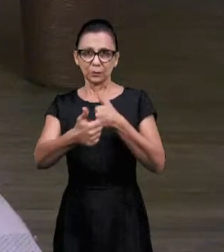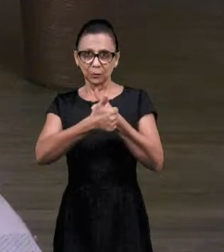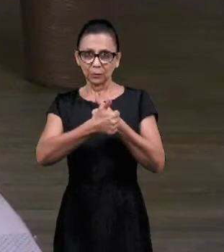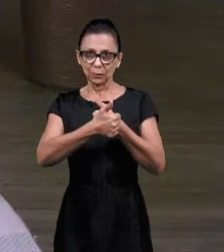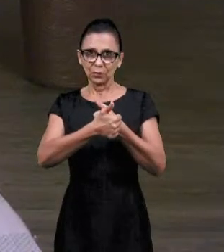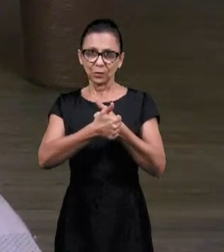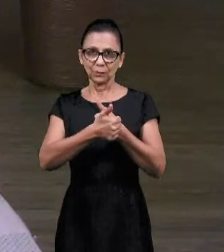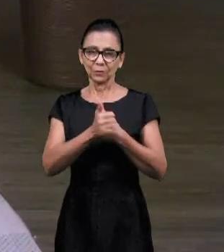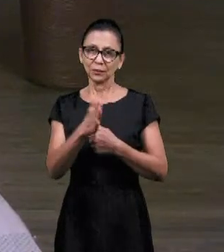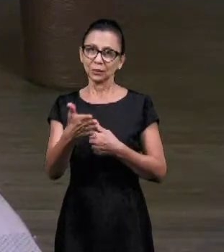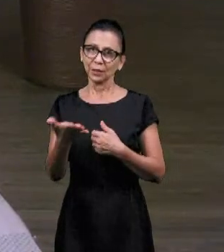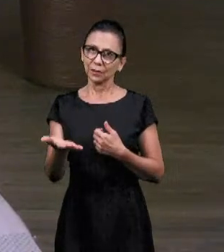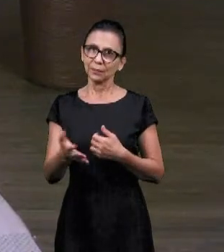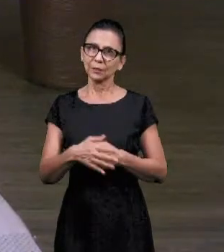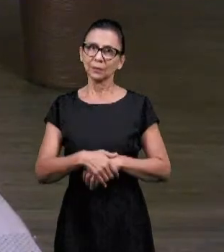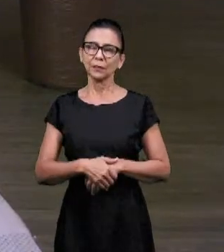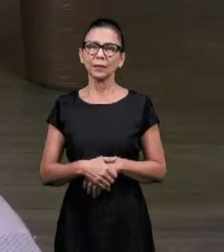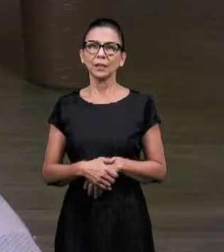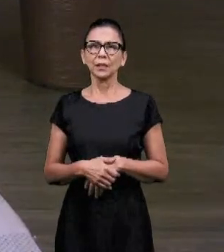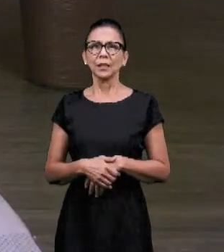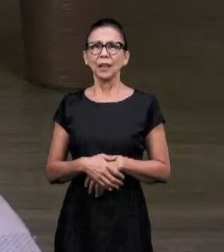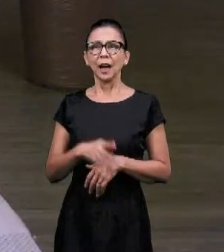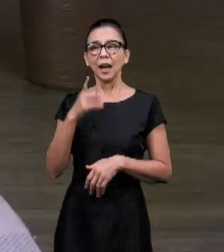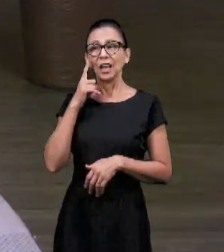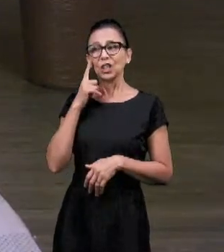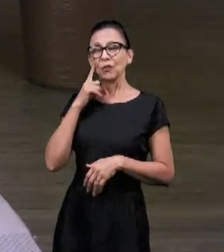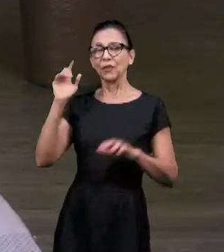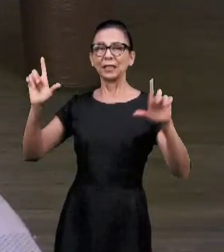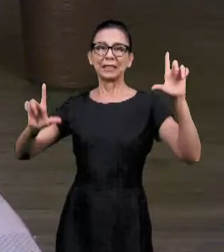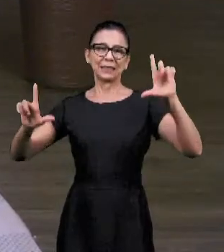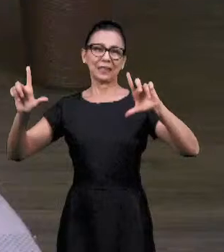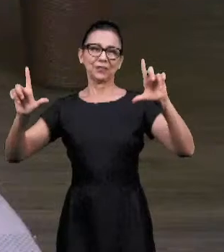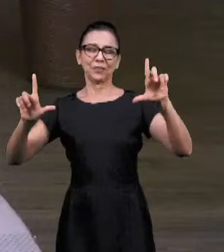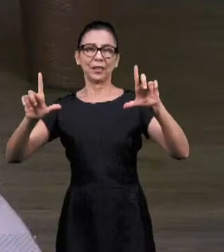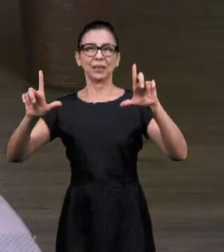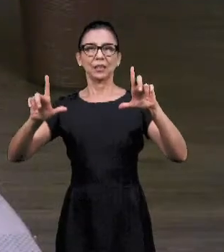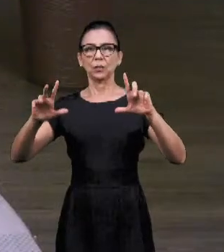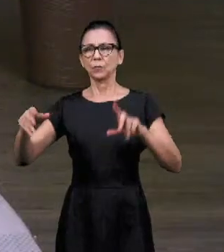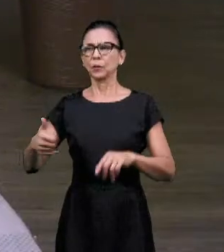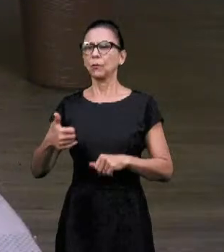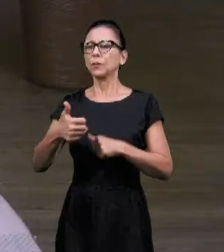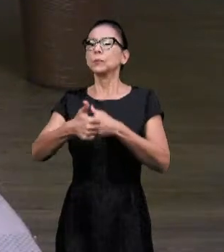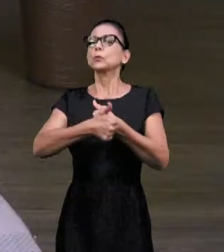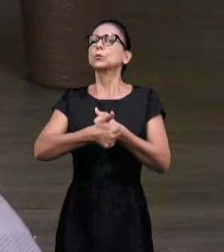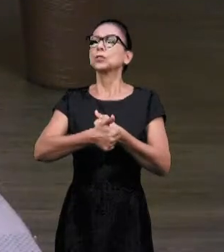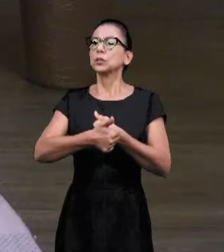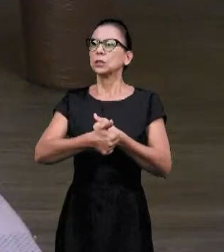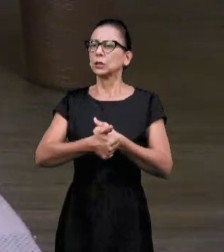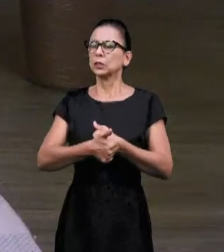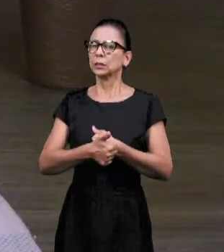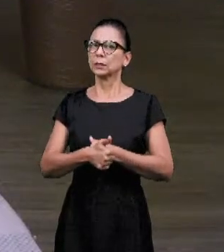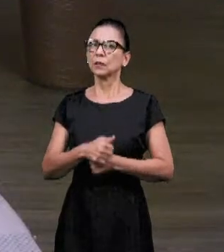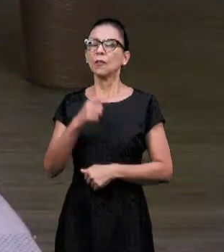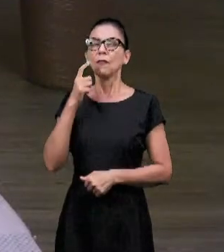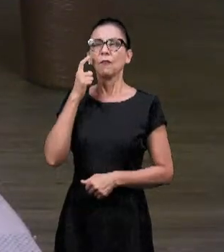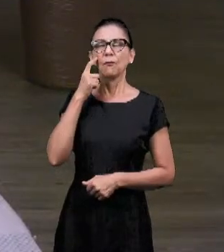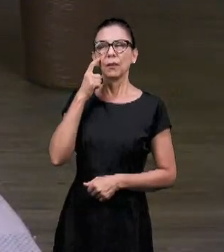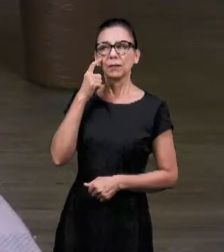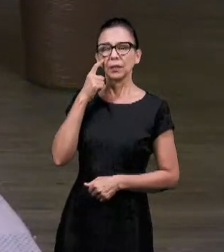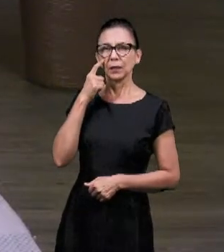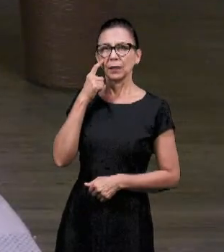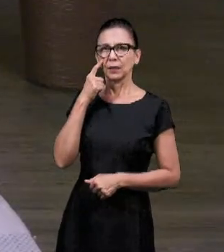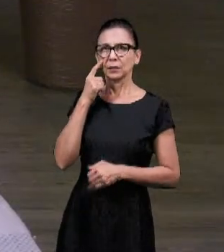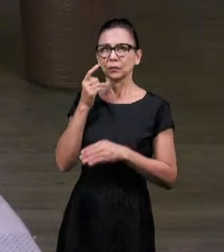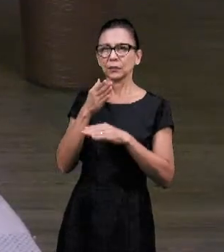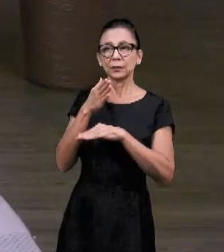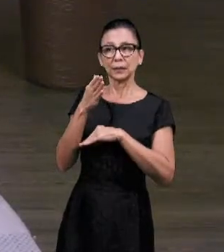só curtir. Ah, eu estou assistindo pela minha Smart TV. Como é que eu faço para curtir na Smart TV? Procura direitinho. Se você entrar com o seu nome,